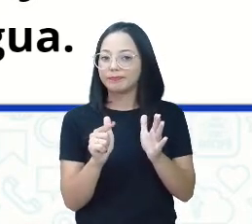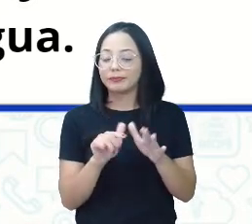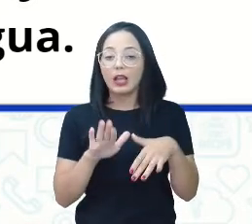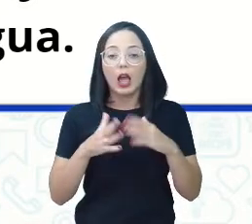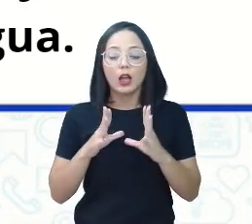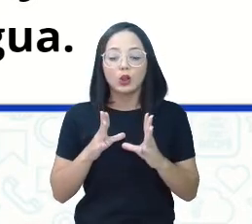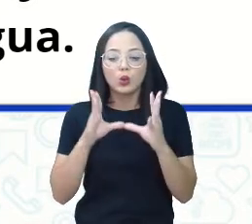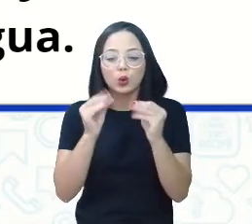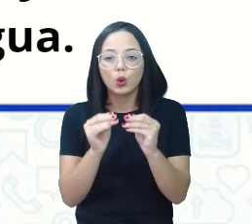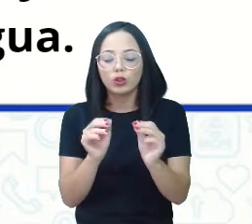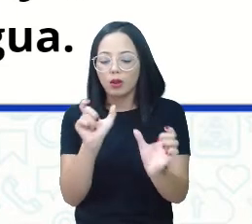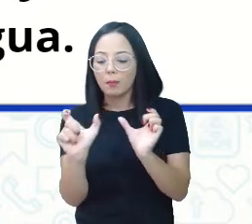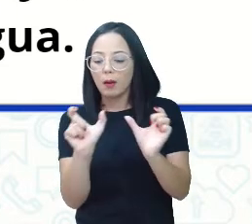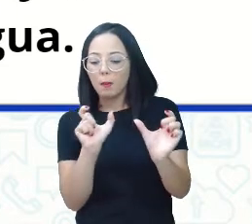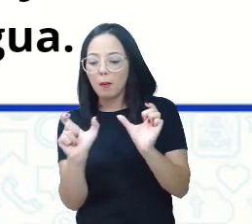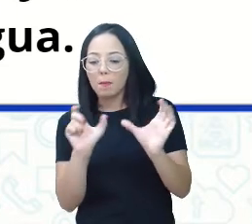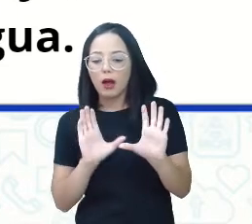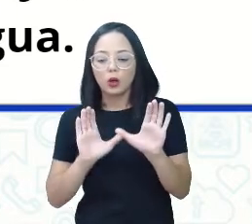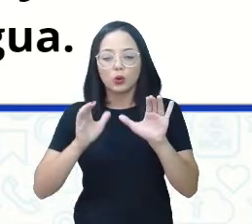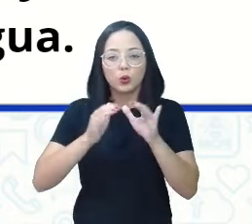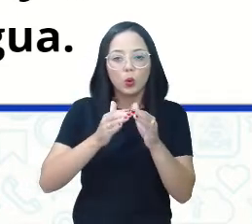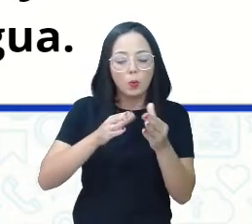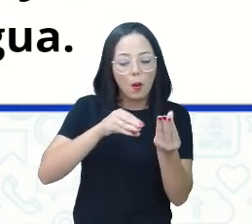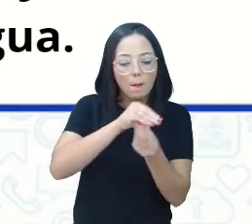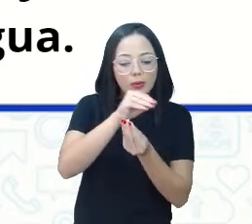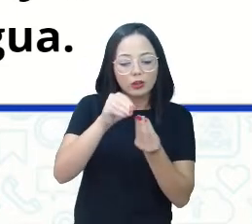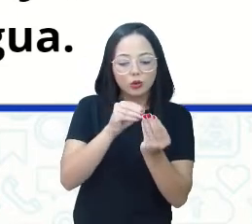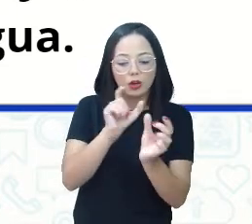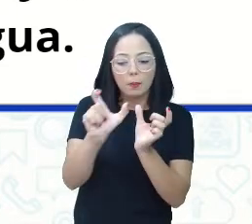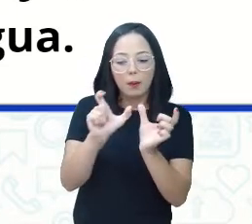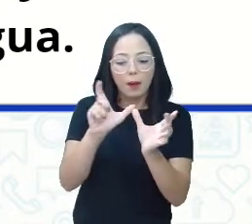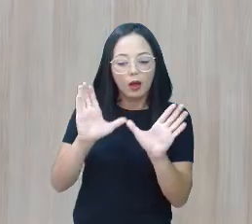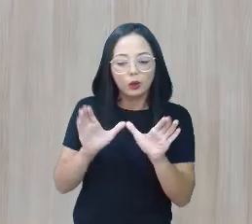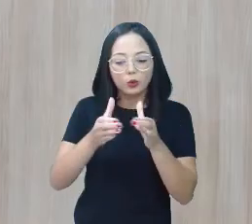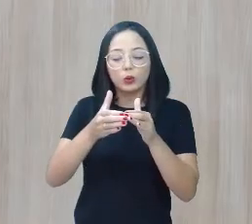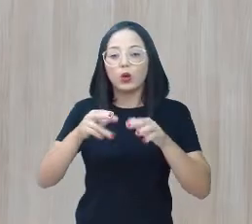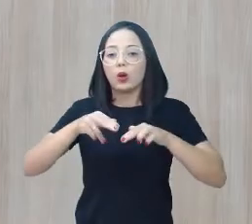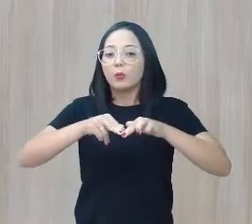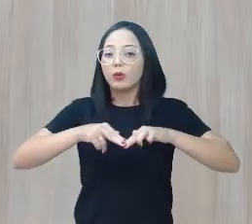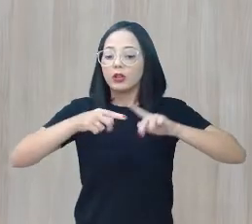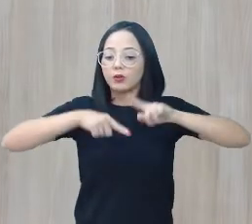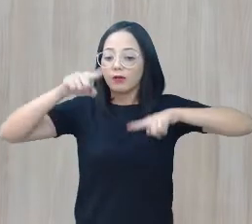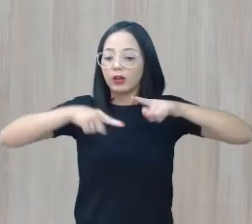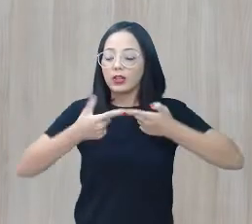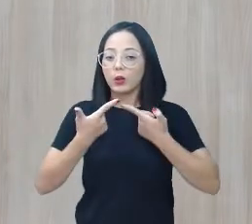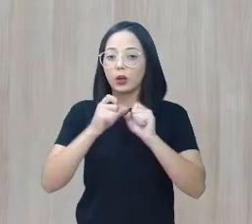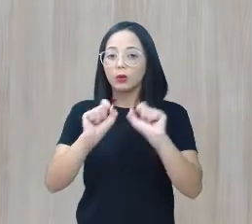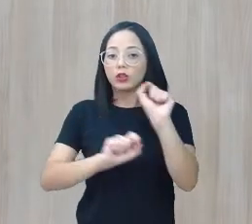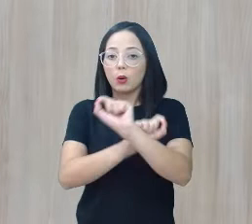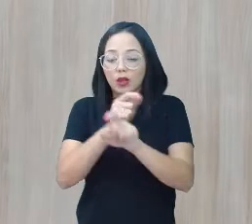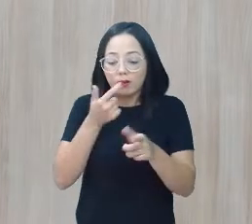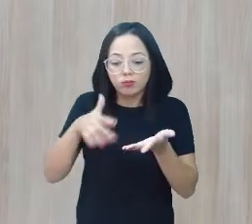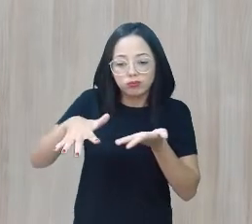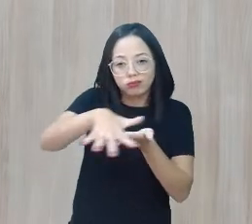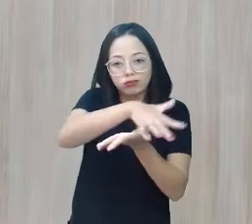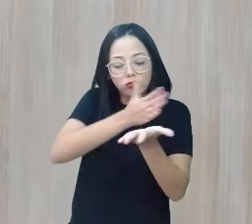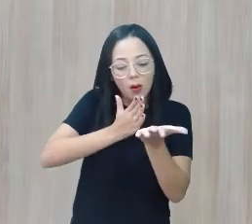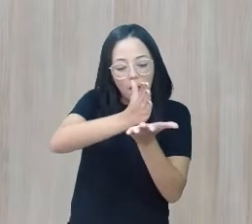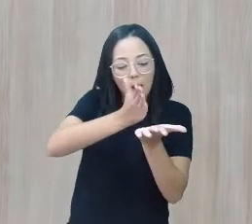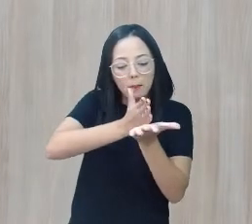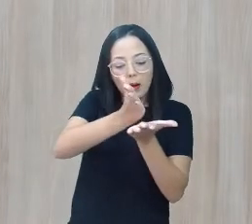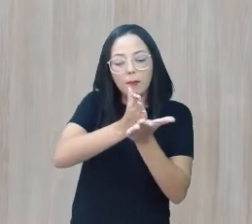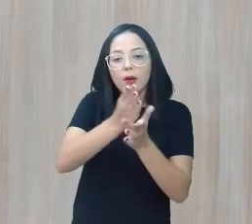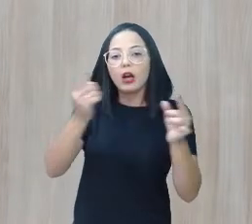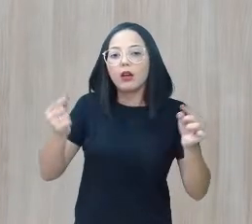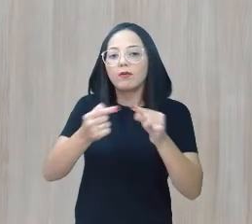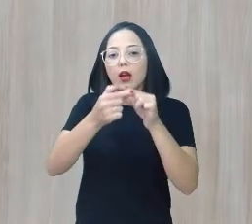É todas as palavras, engloba tudo. Então, a variação linguística ela é ampla porque envolve o som, que